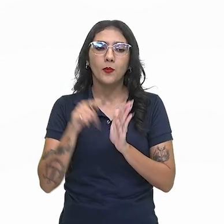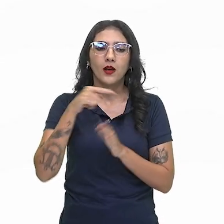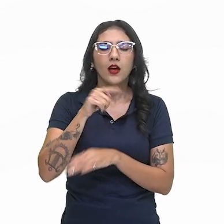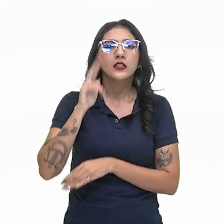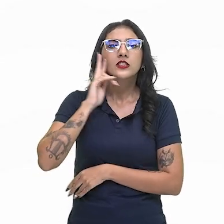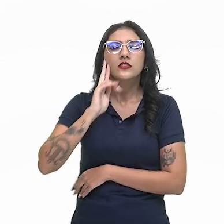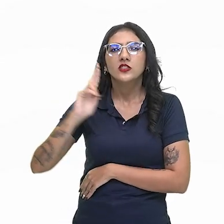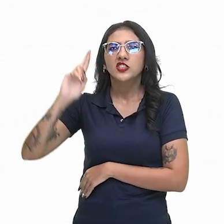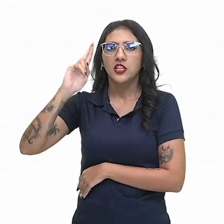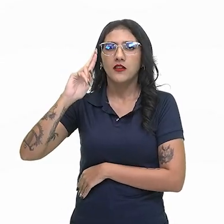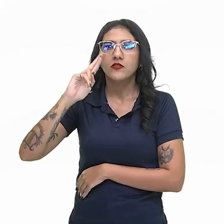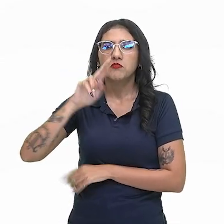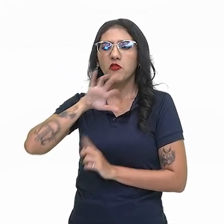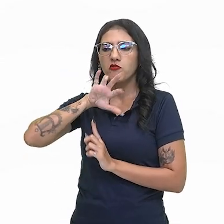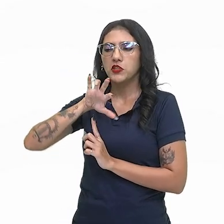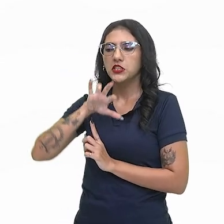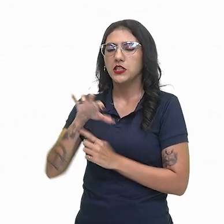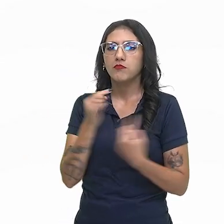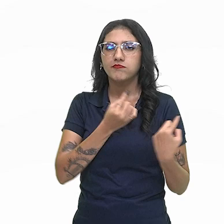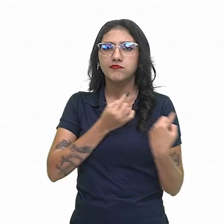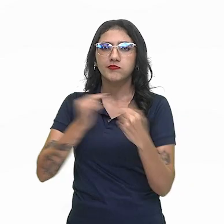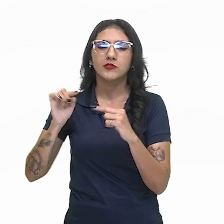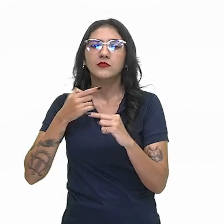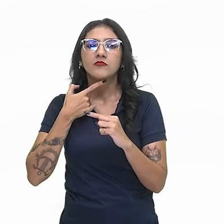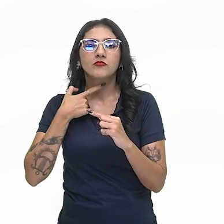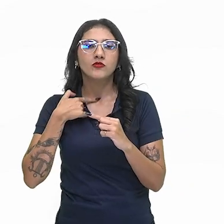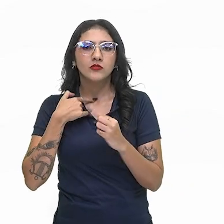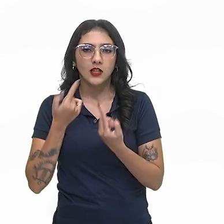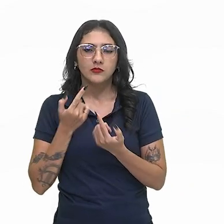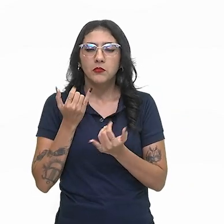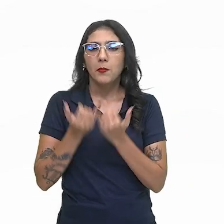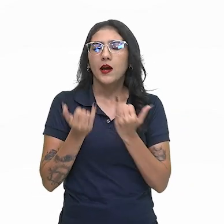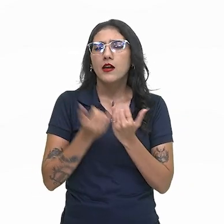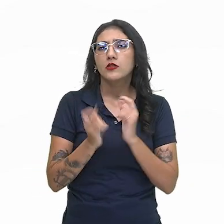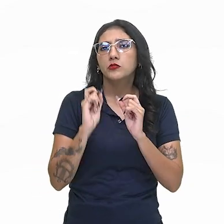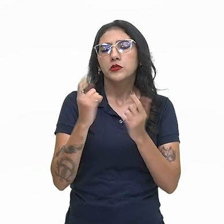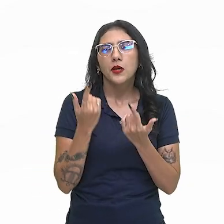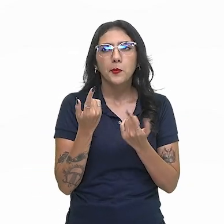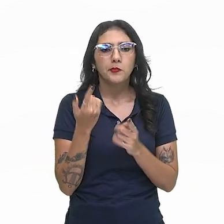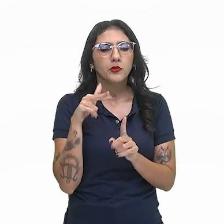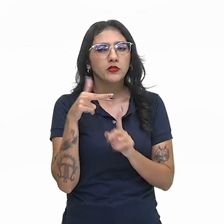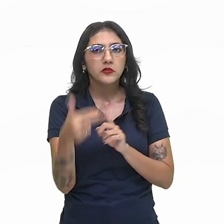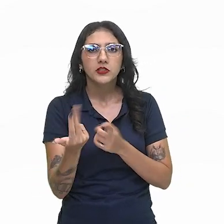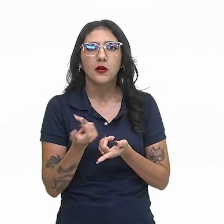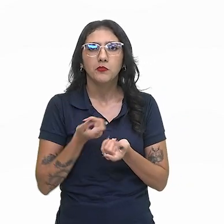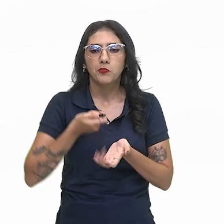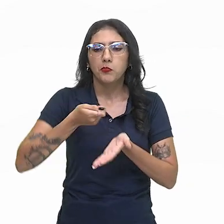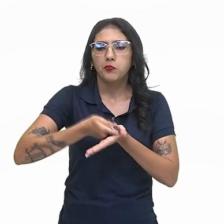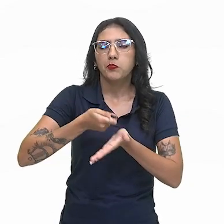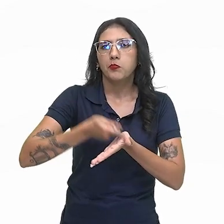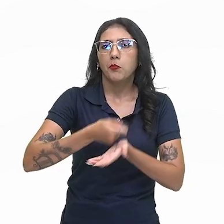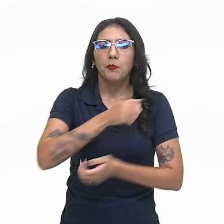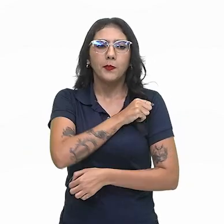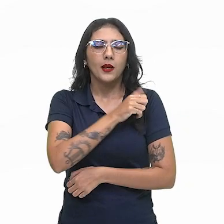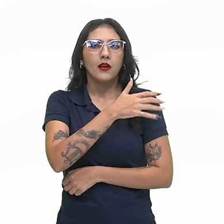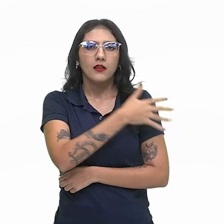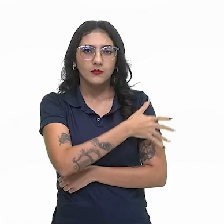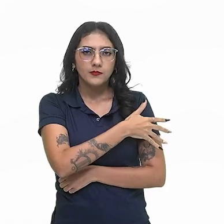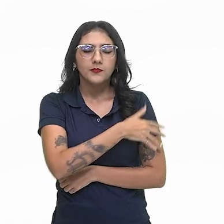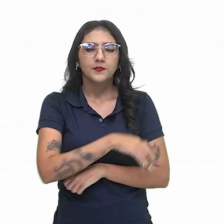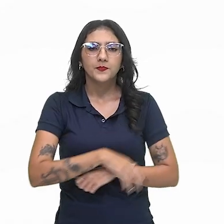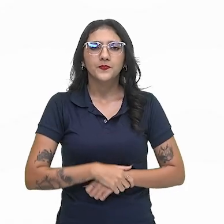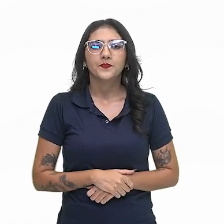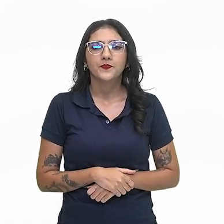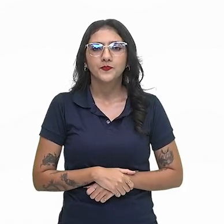Para imposição da vontade, como é o caso das ditaduras. Então, para Weber, o